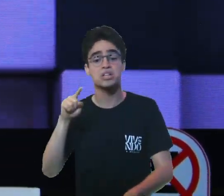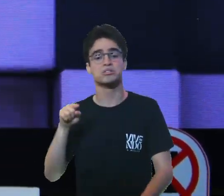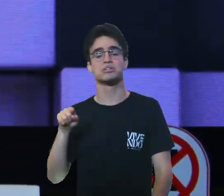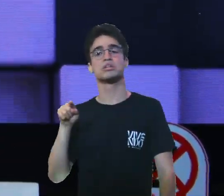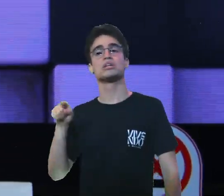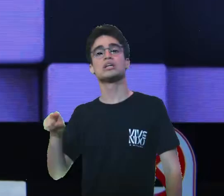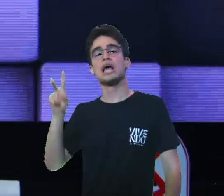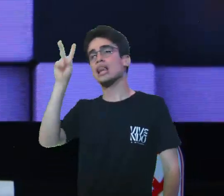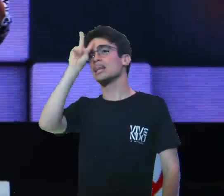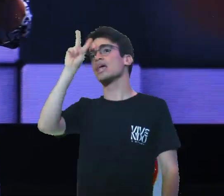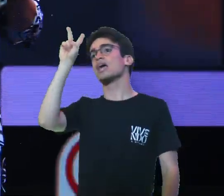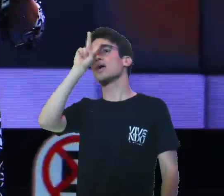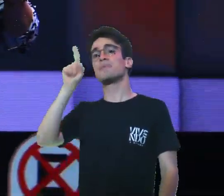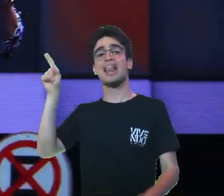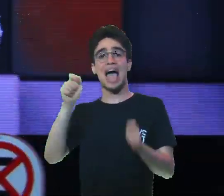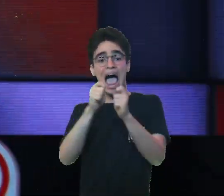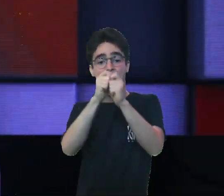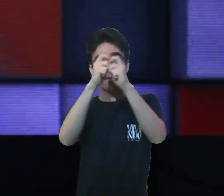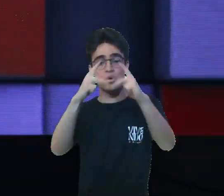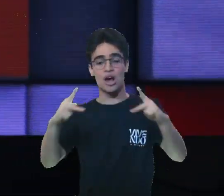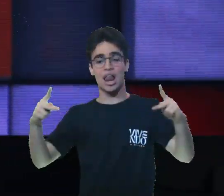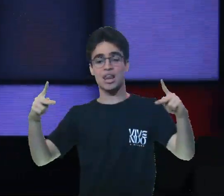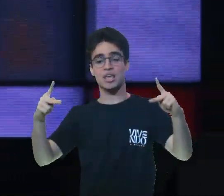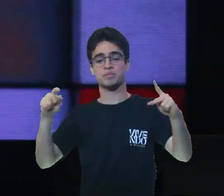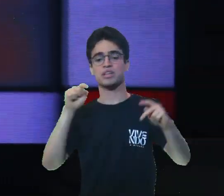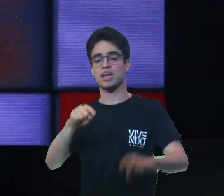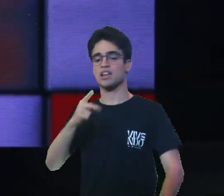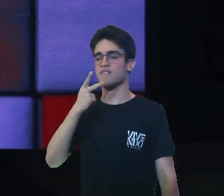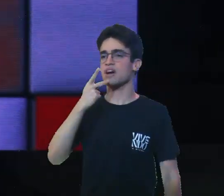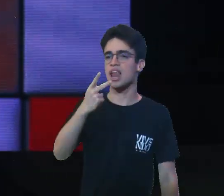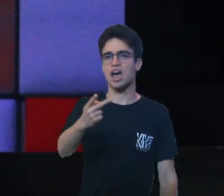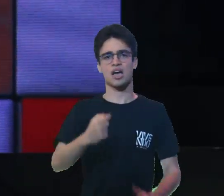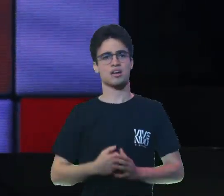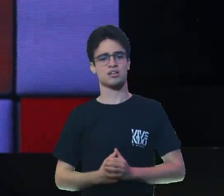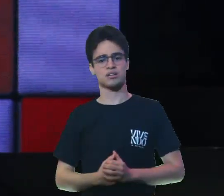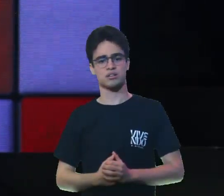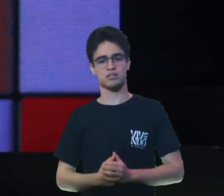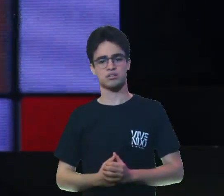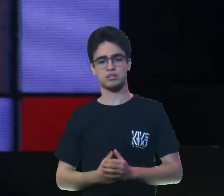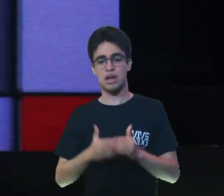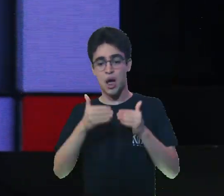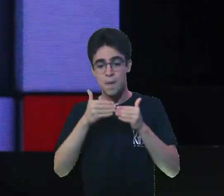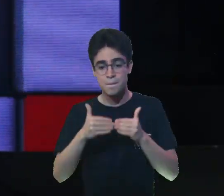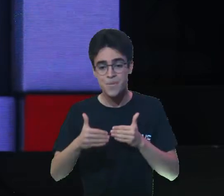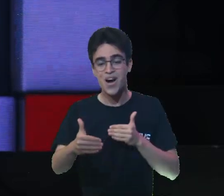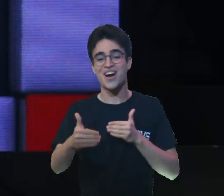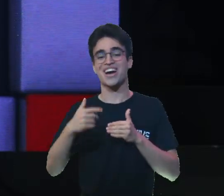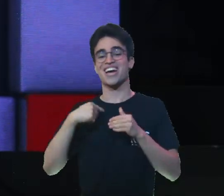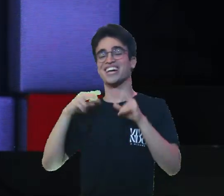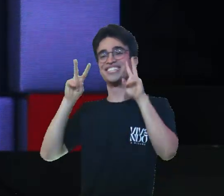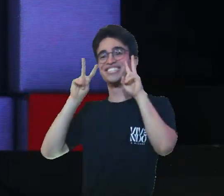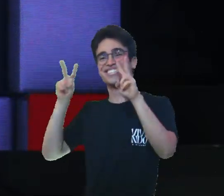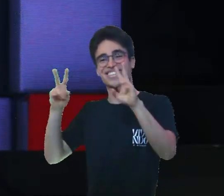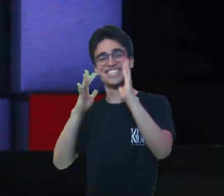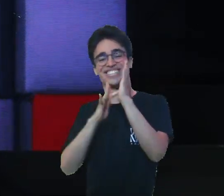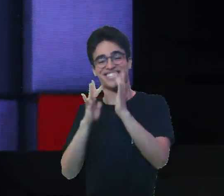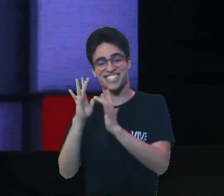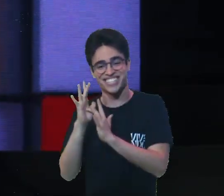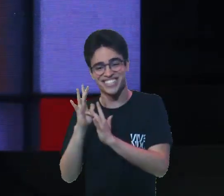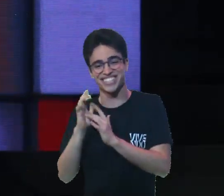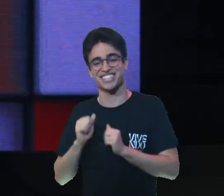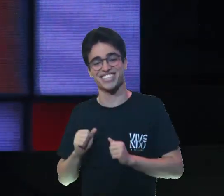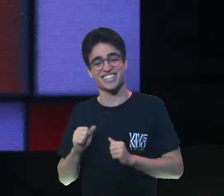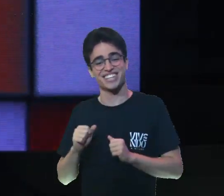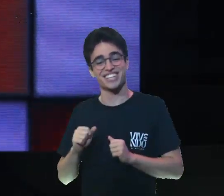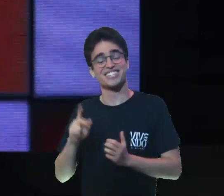ao livro de Apocalipse e ele começa a dizer: daqui a pouco eu o verei. Eu